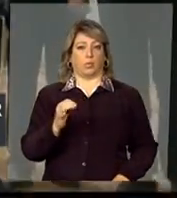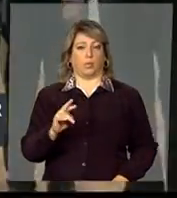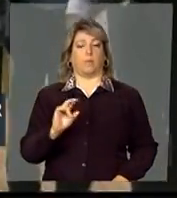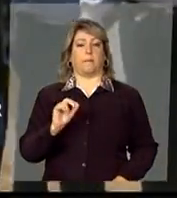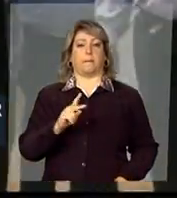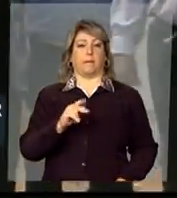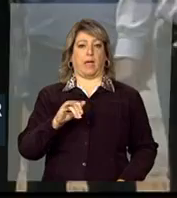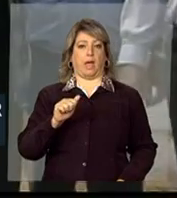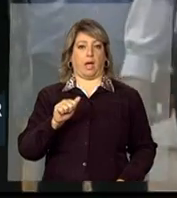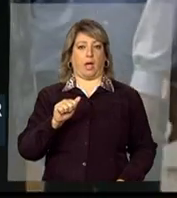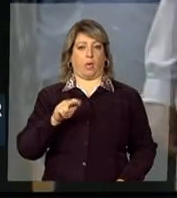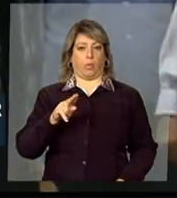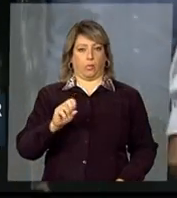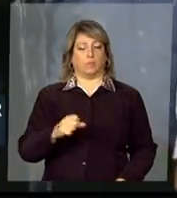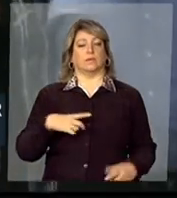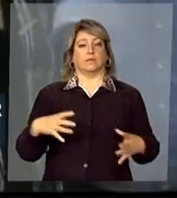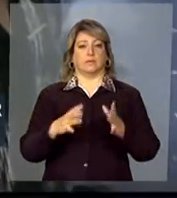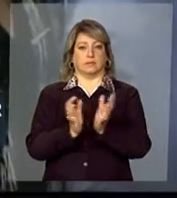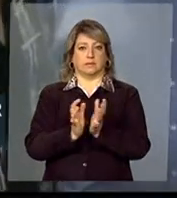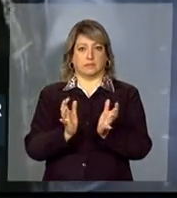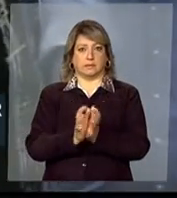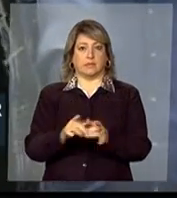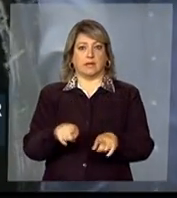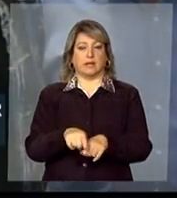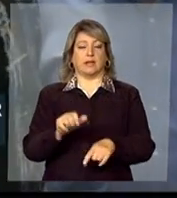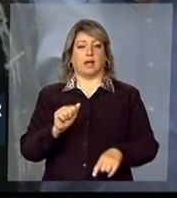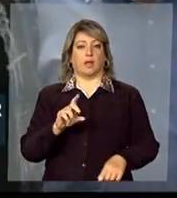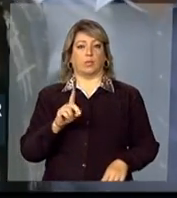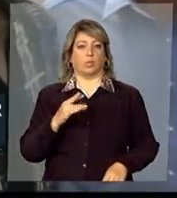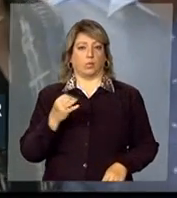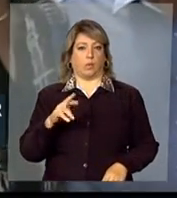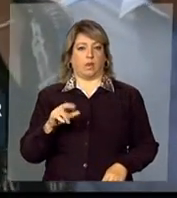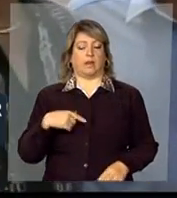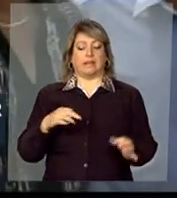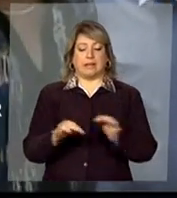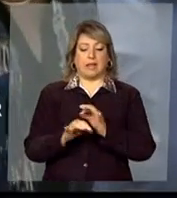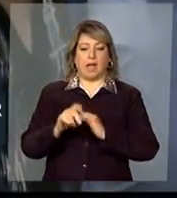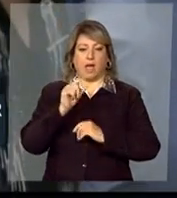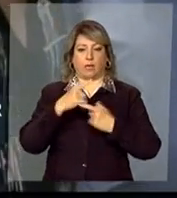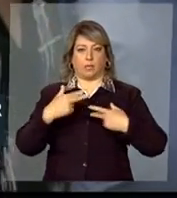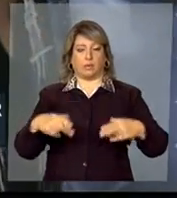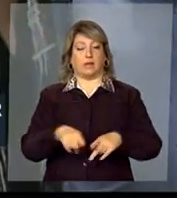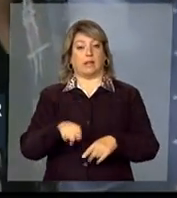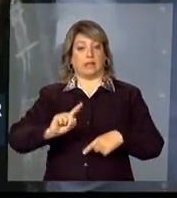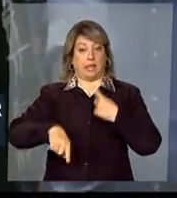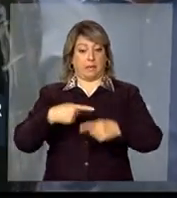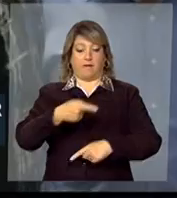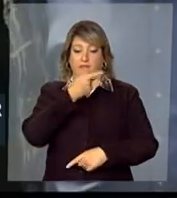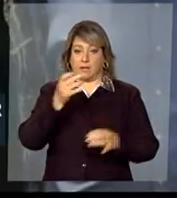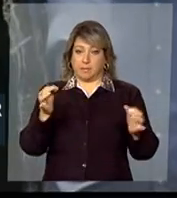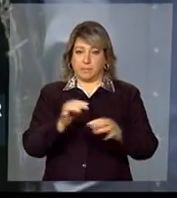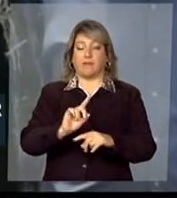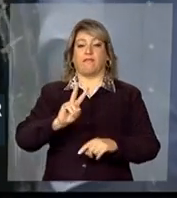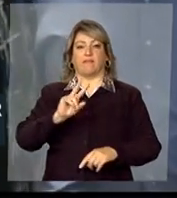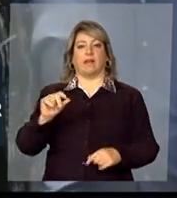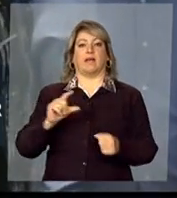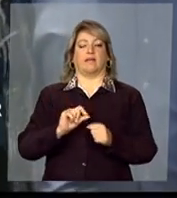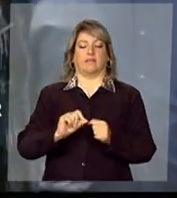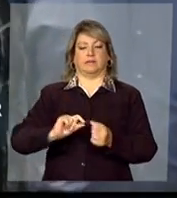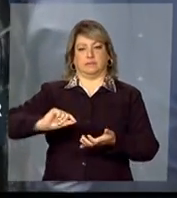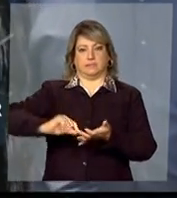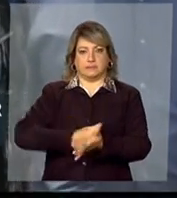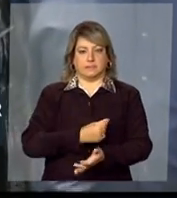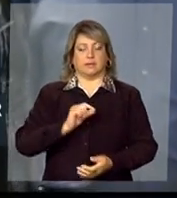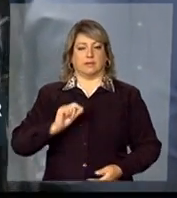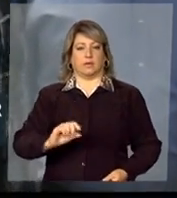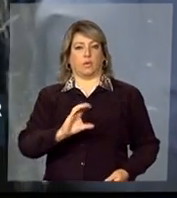de tratamento. E logo após esta visita, ela vai acompanhar a assinatura de ordens de serviço para o início